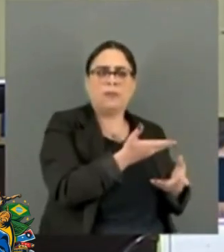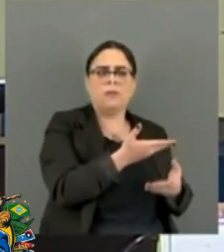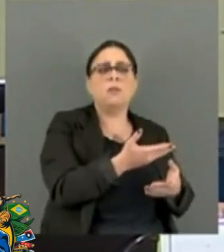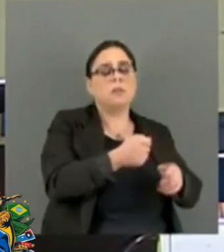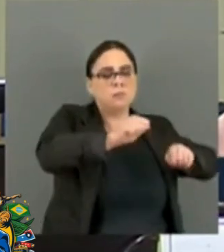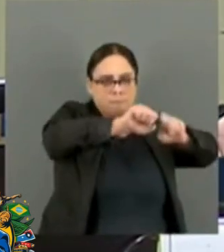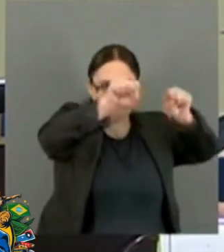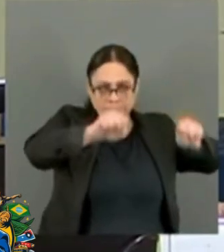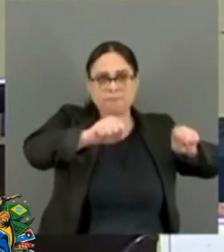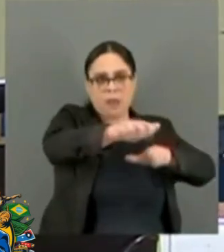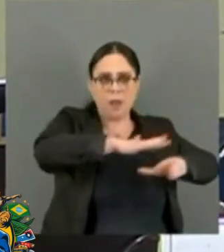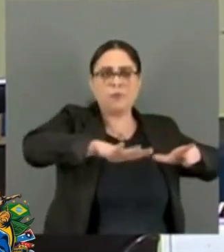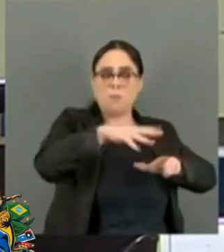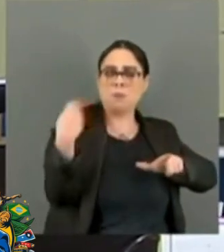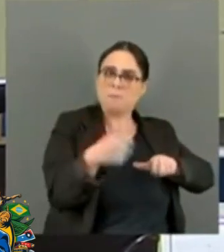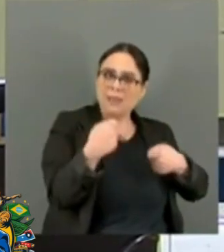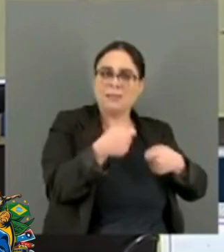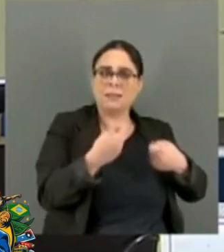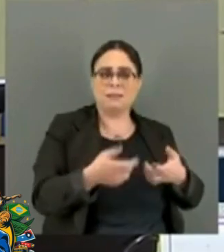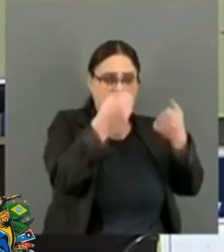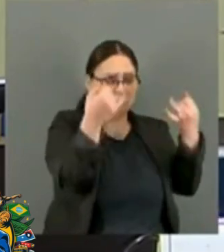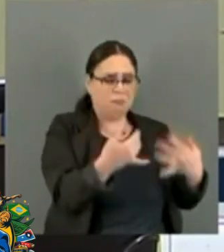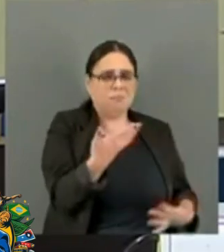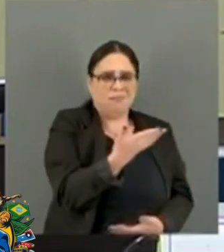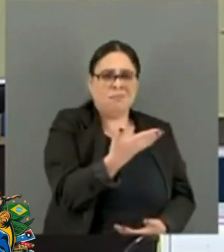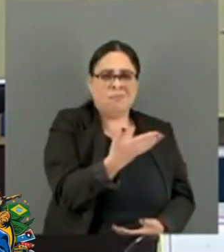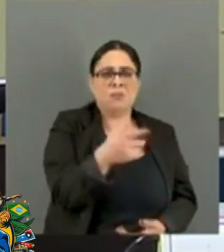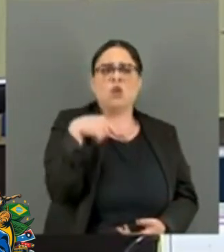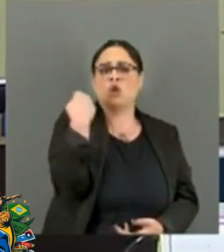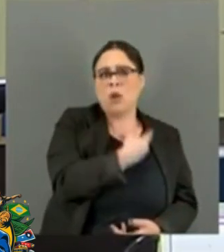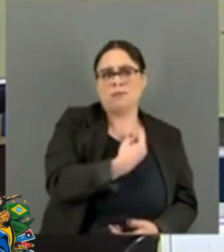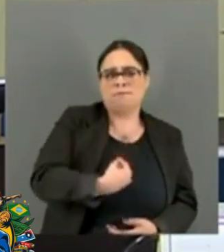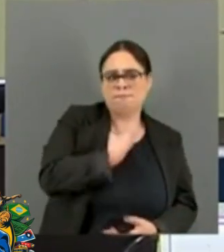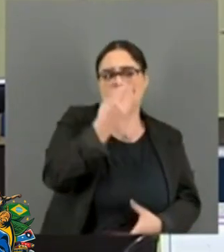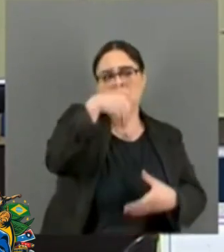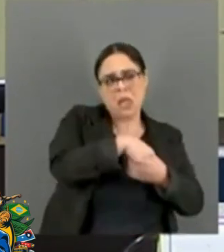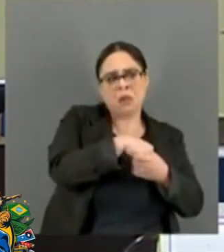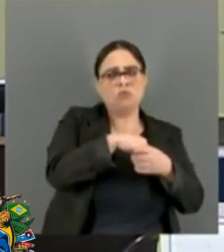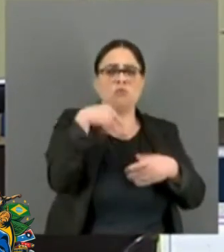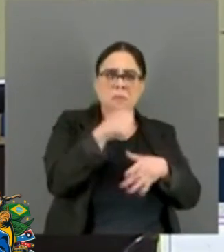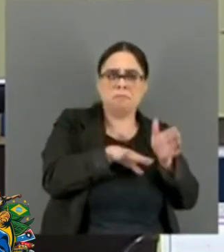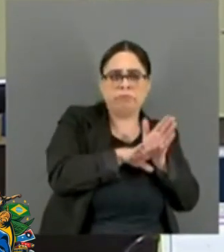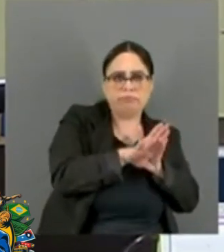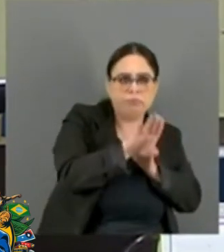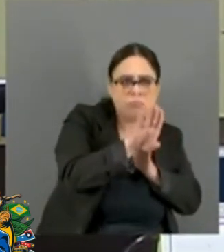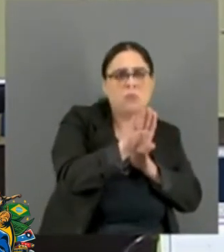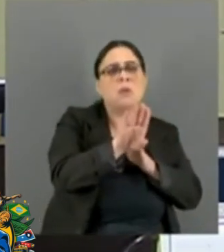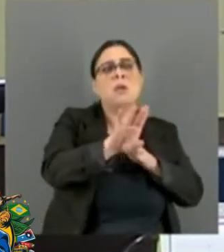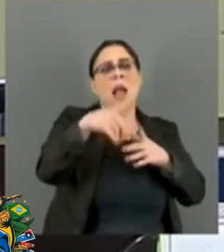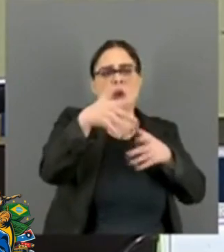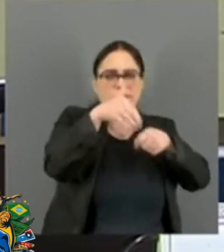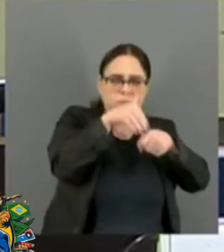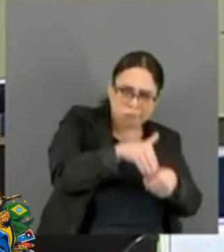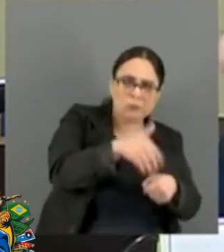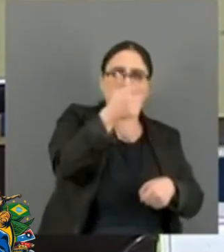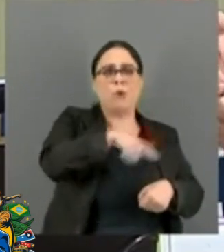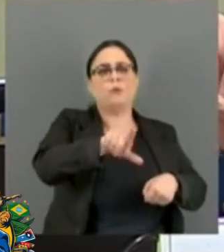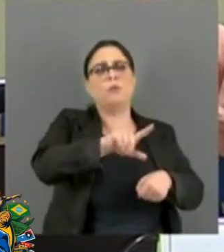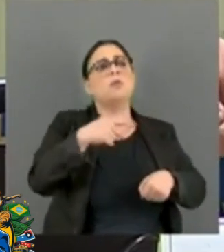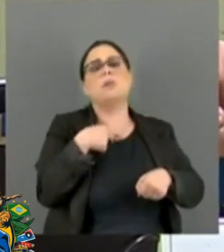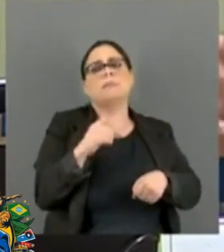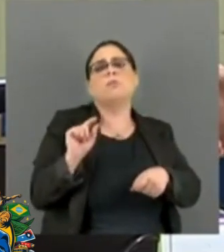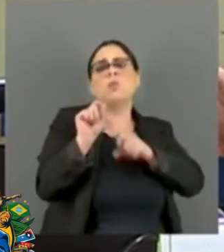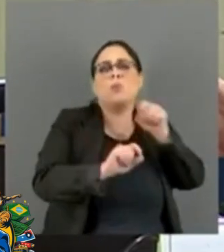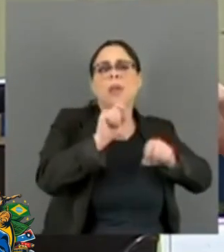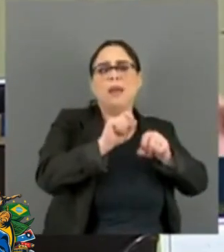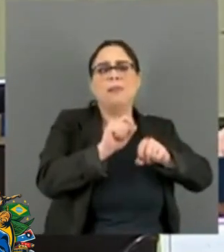plataformas devem explicações. Não é porque nós ali estamos, ali prosperamos, agora estamos sufocados novamente, recuperamos parte